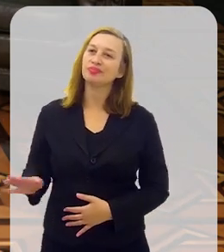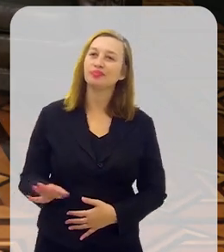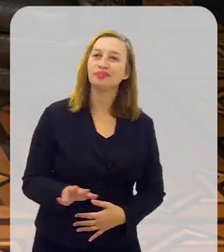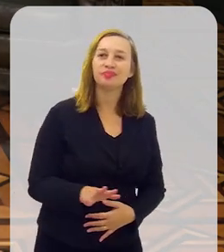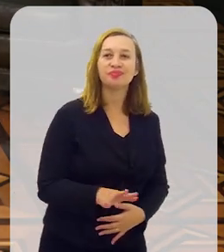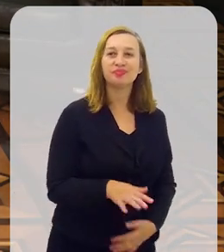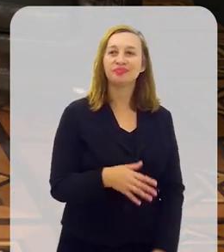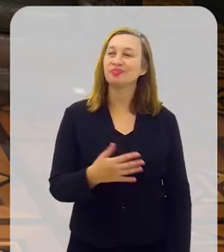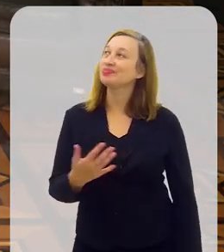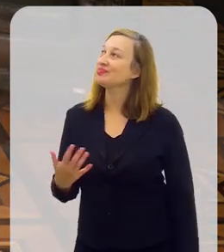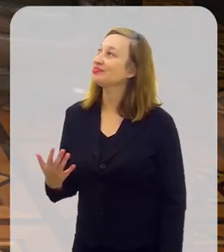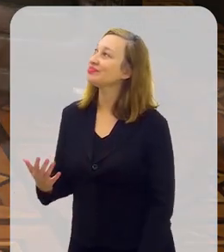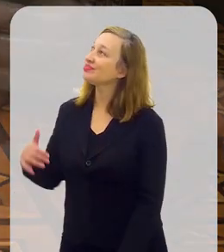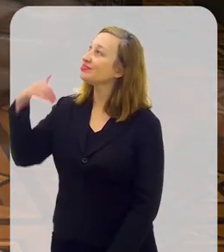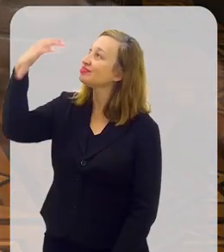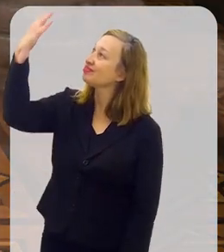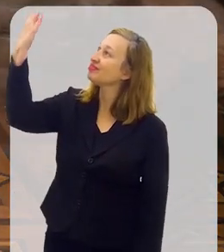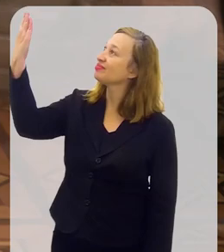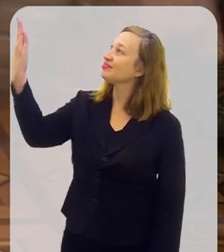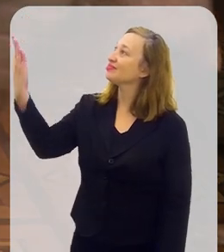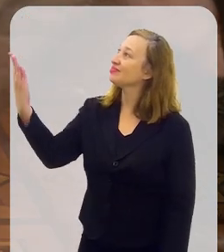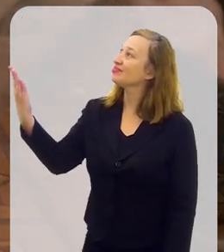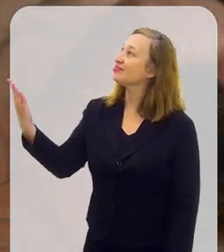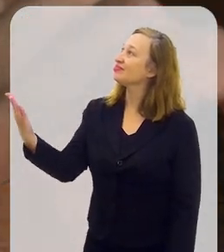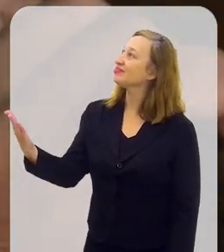como tu és